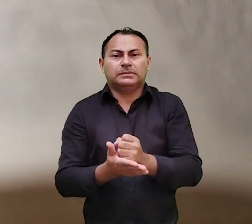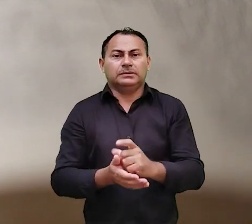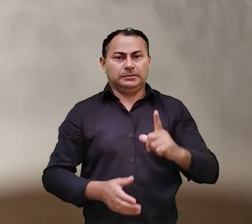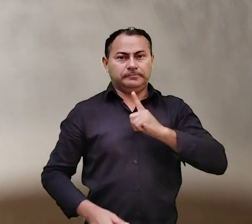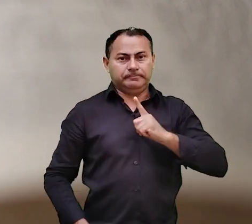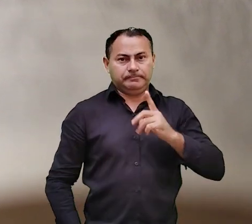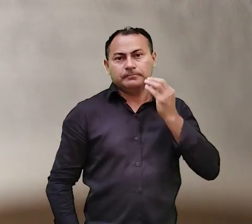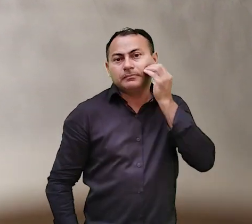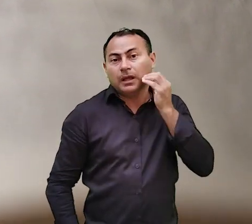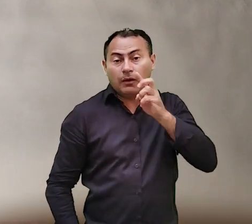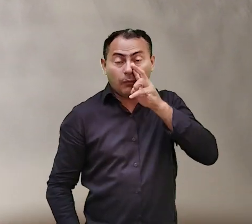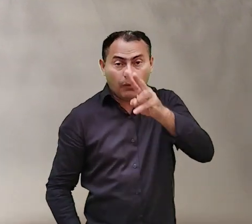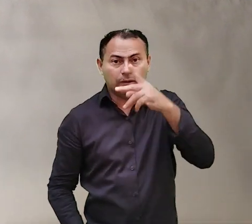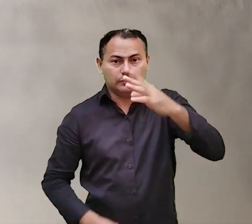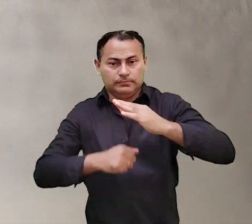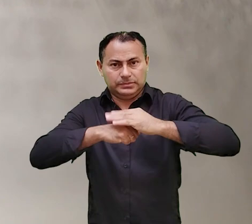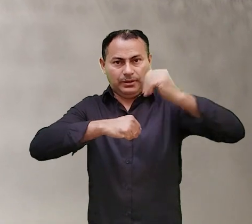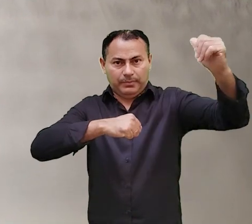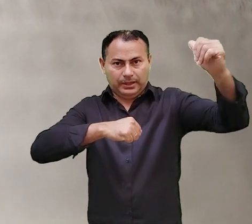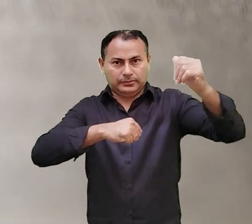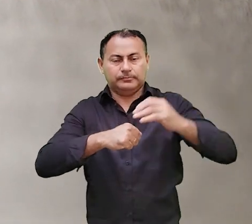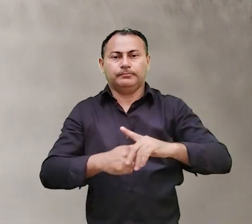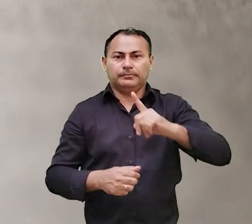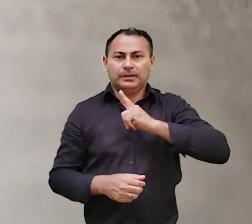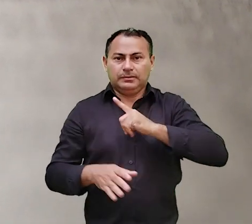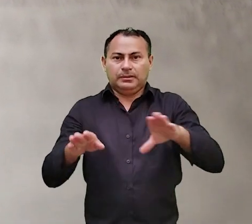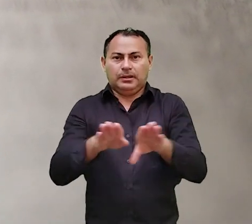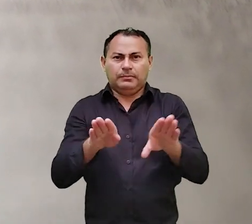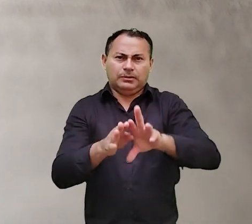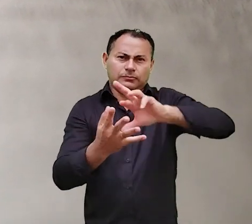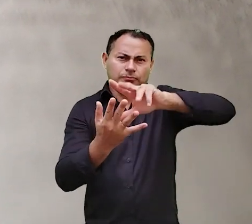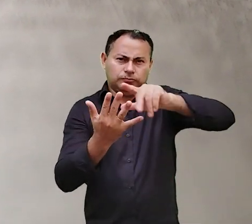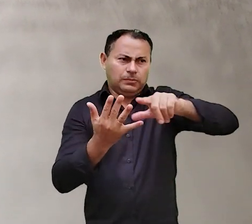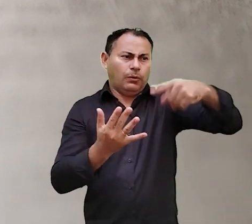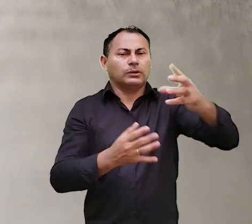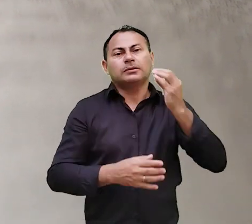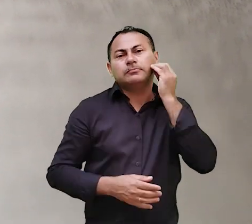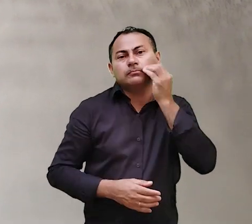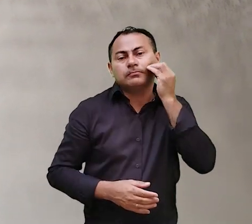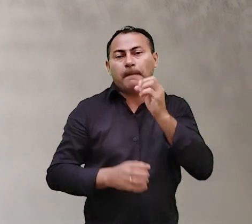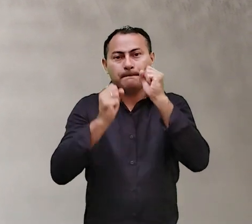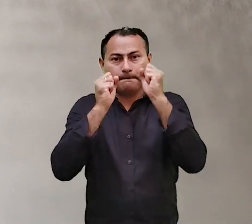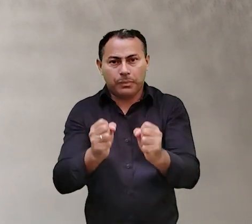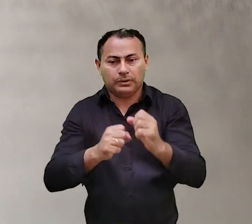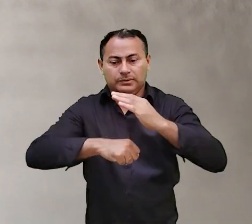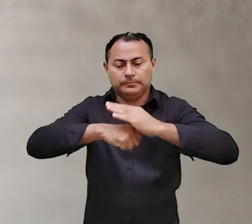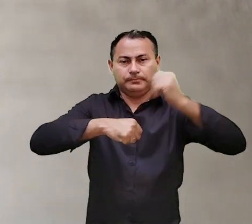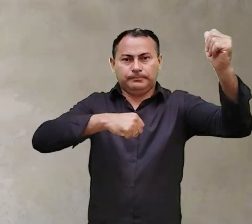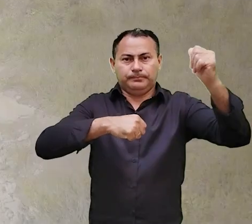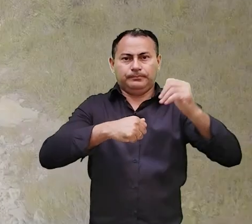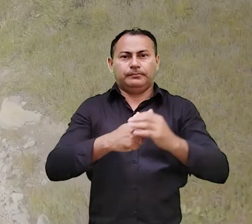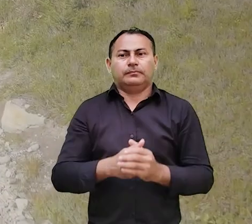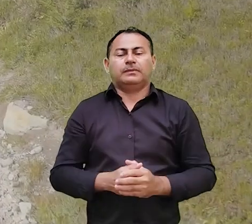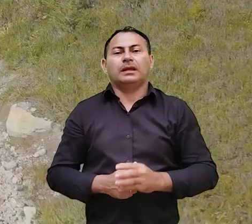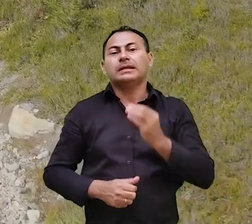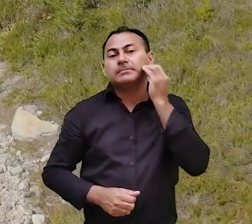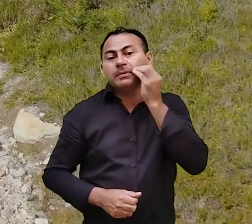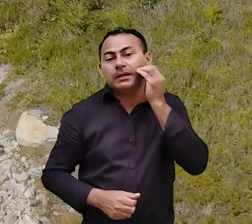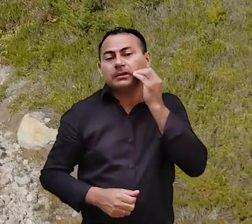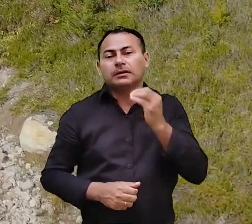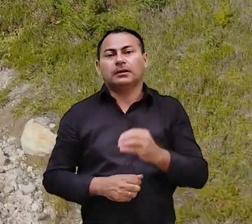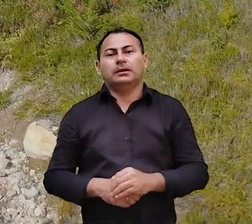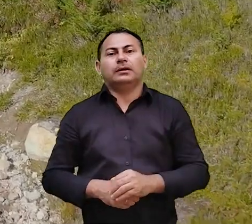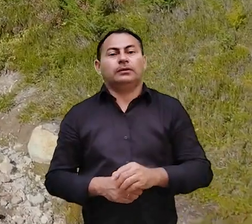Testamento tiveram essas experiências fortes nos seus chamados e tiveram também várias outras experiências que poderiam ser chamadas